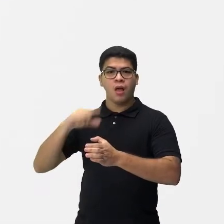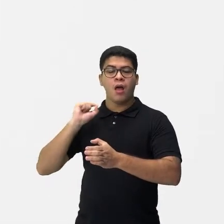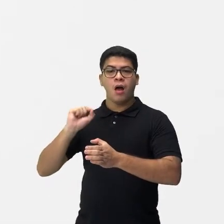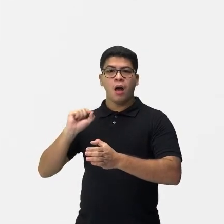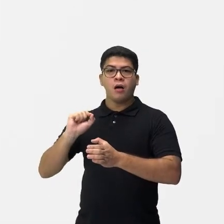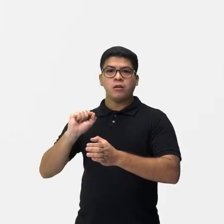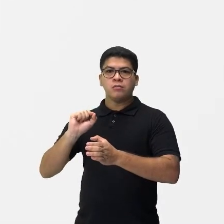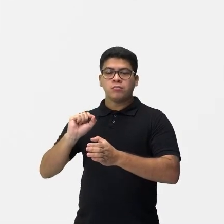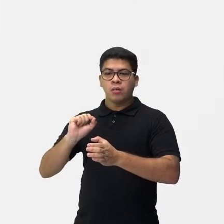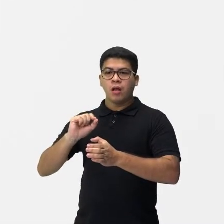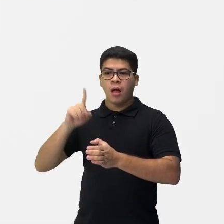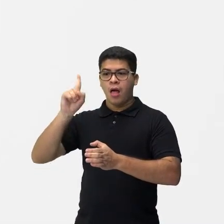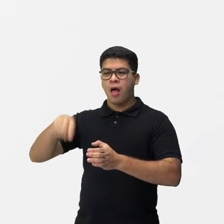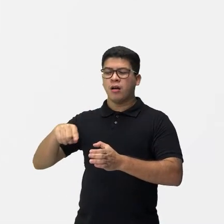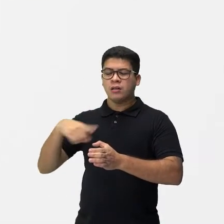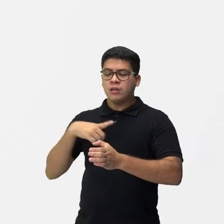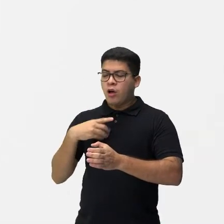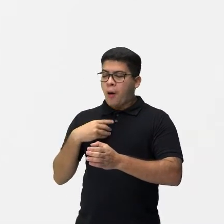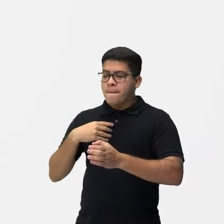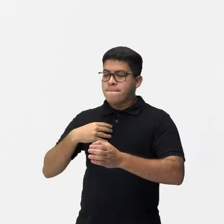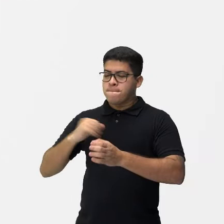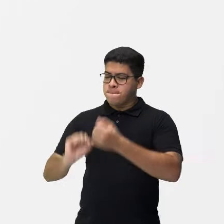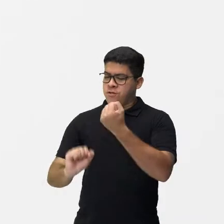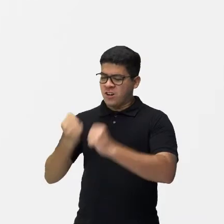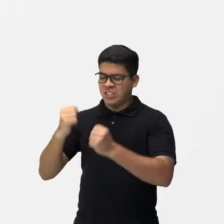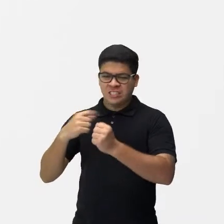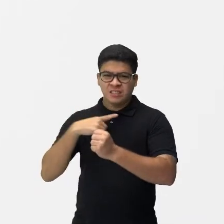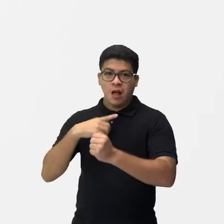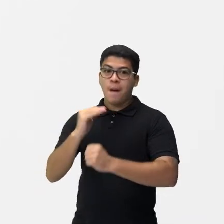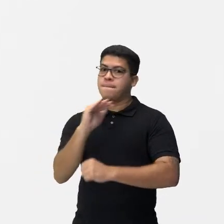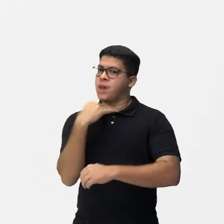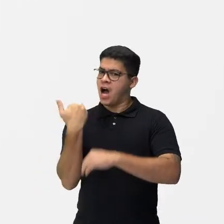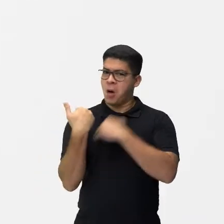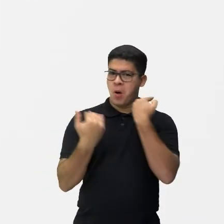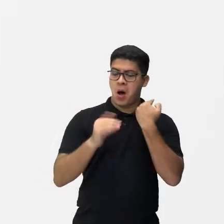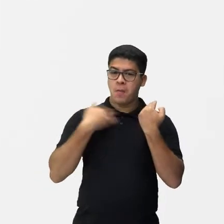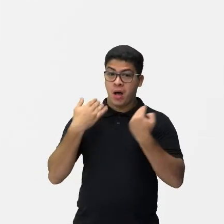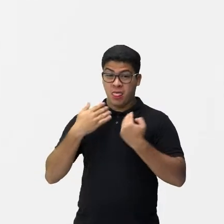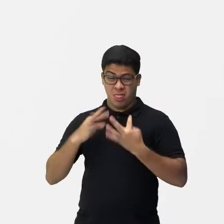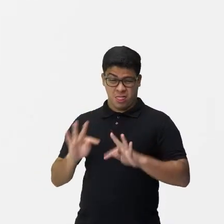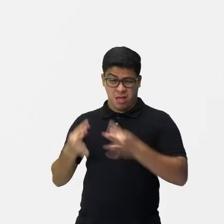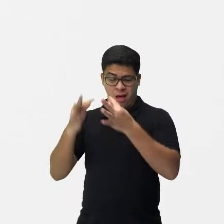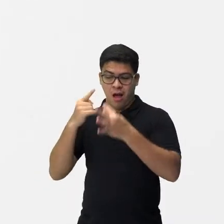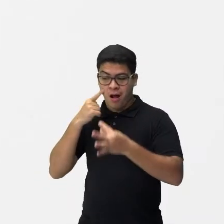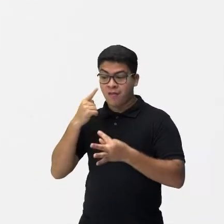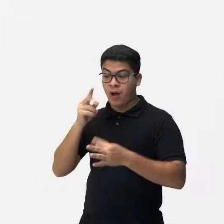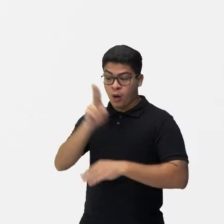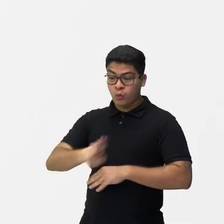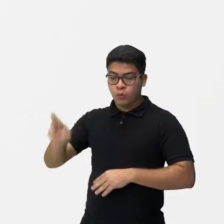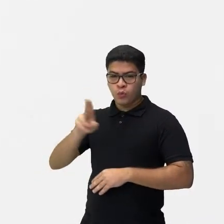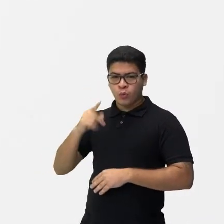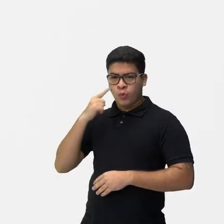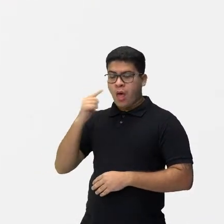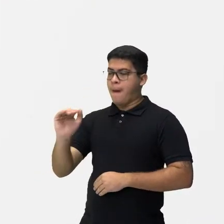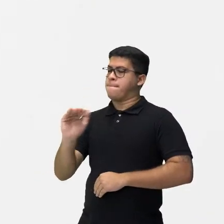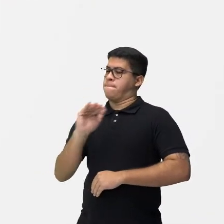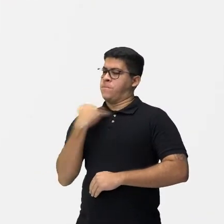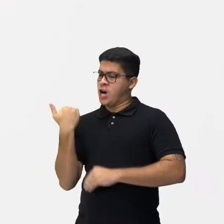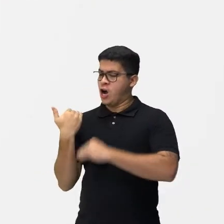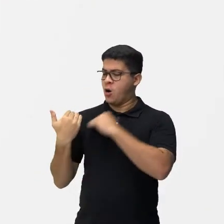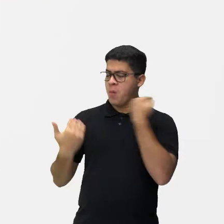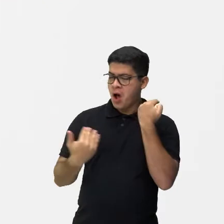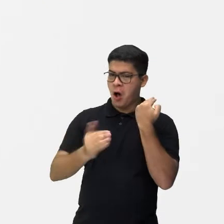que máquinas de matar em massa. Toda a tecnologia nazista vai ser usada aqui para provocar a